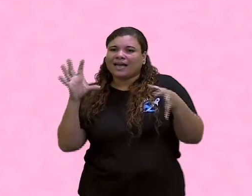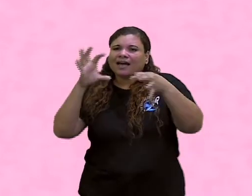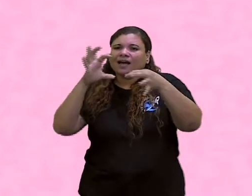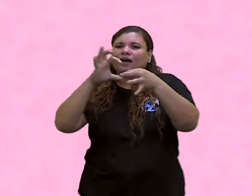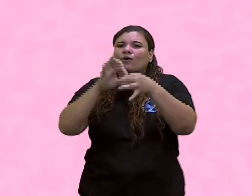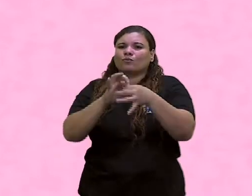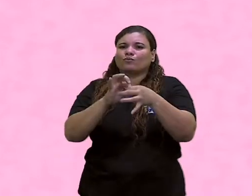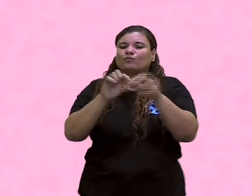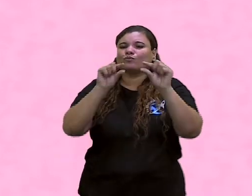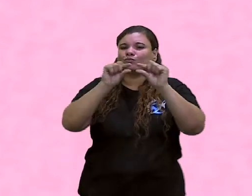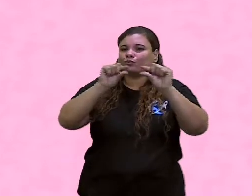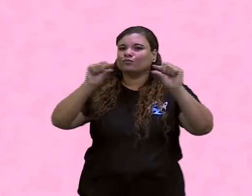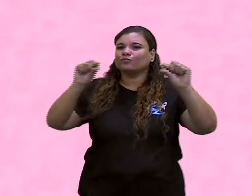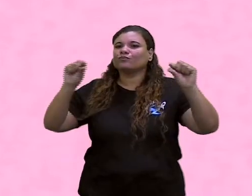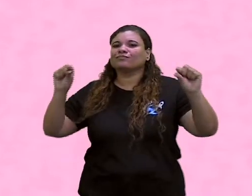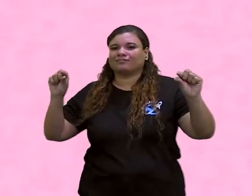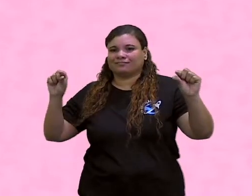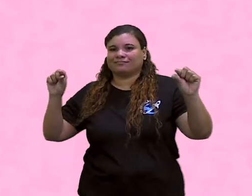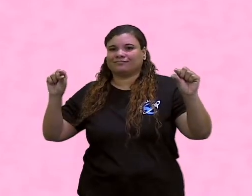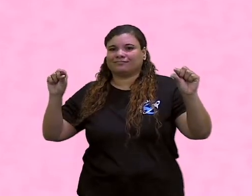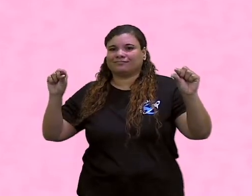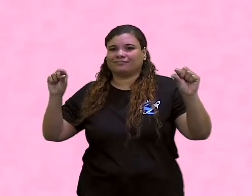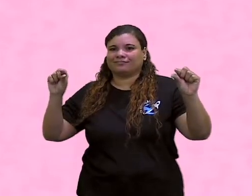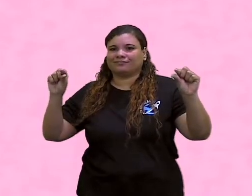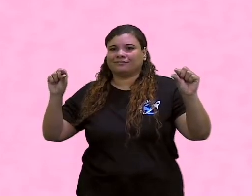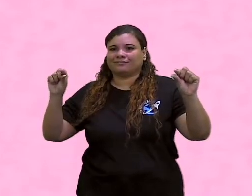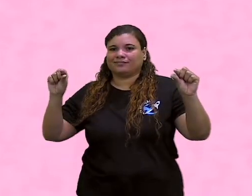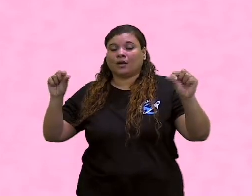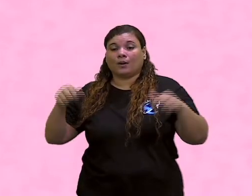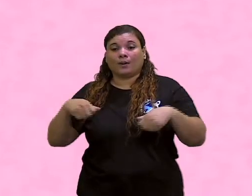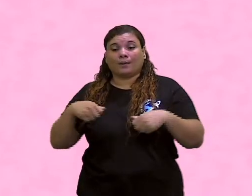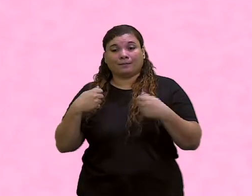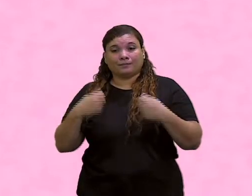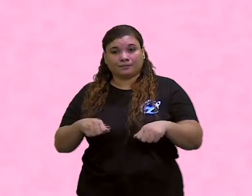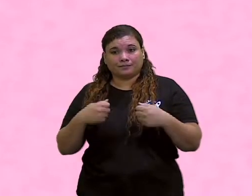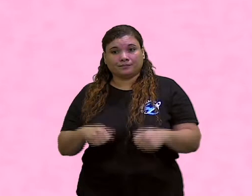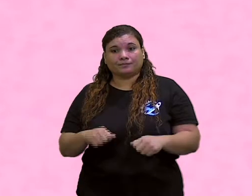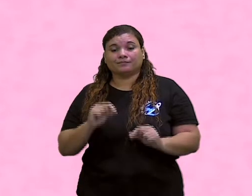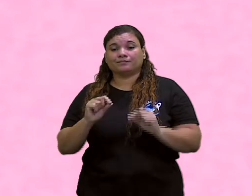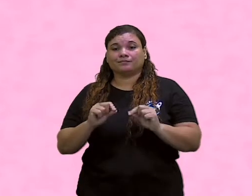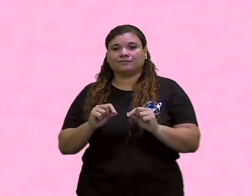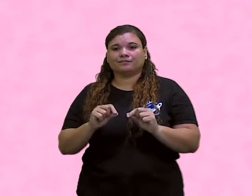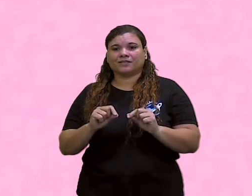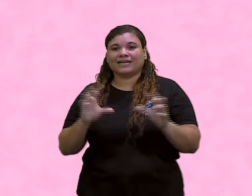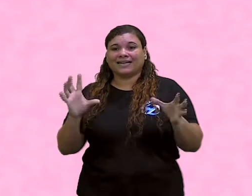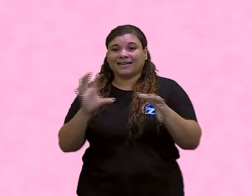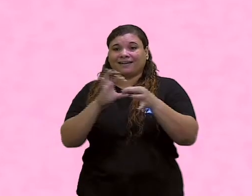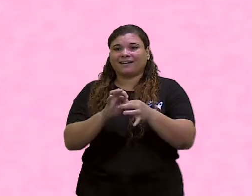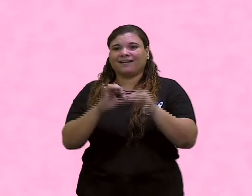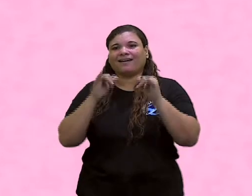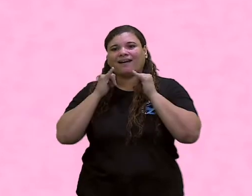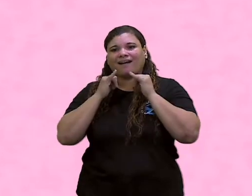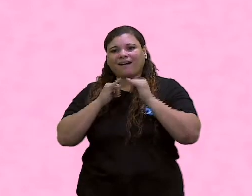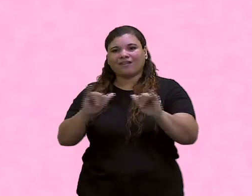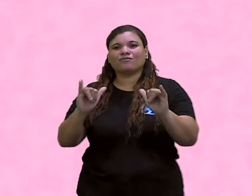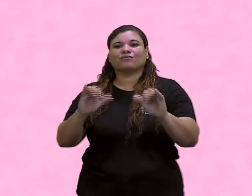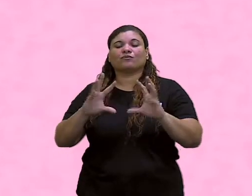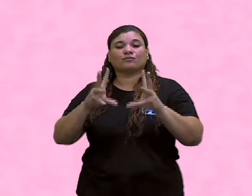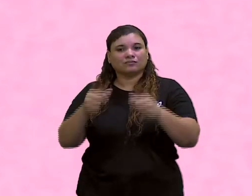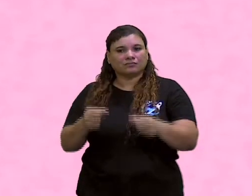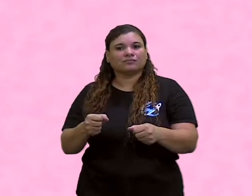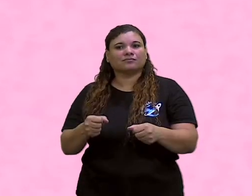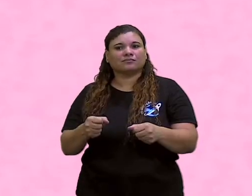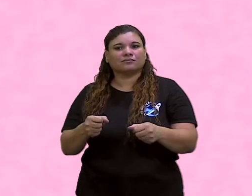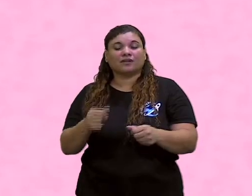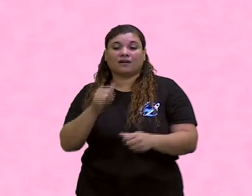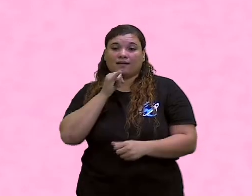da sintaxe, né? Diferentemente da informação 7 anos. Olha lá, 7 anos, né? Que somente foi colocada